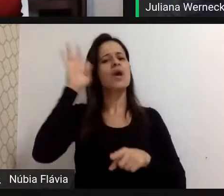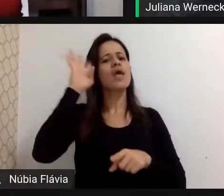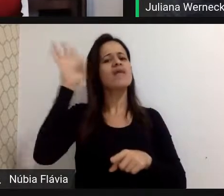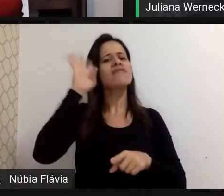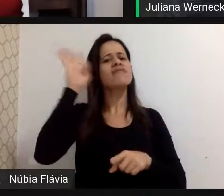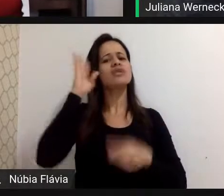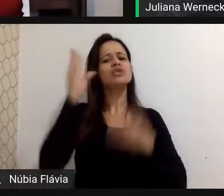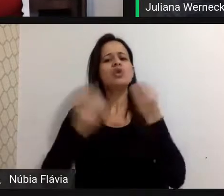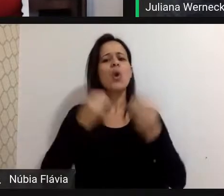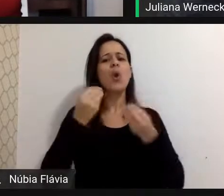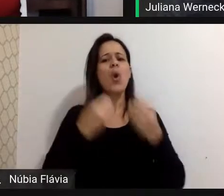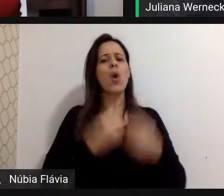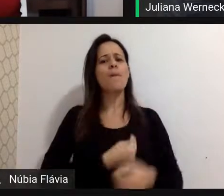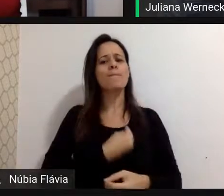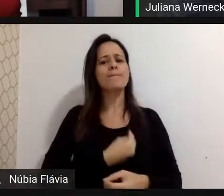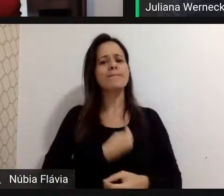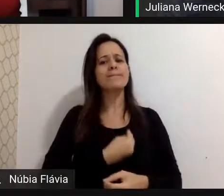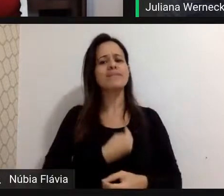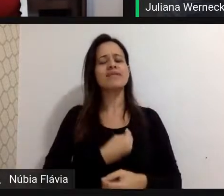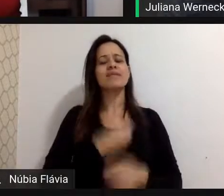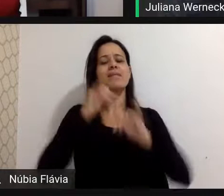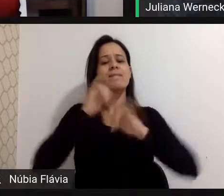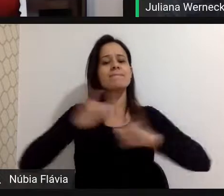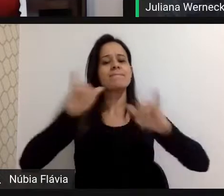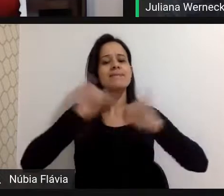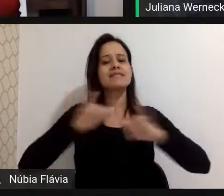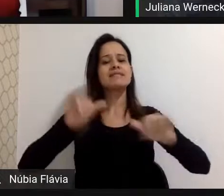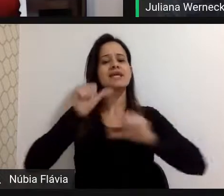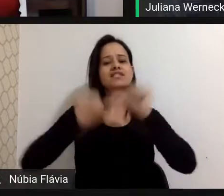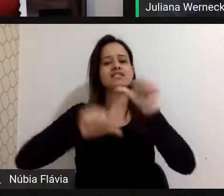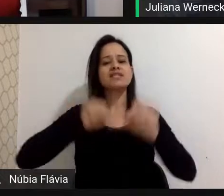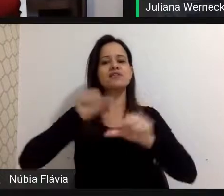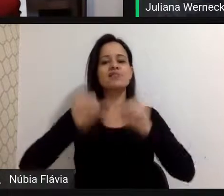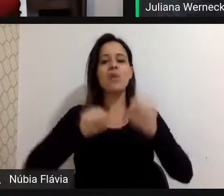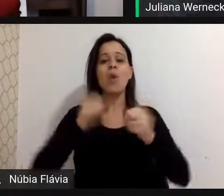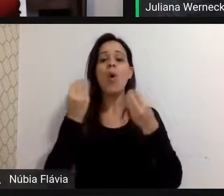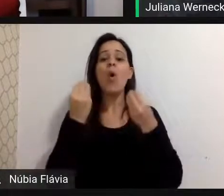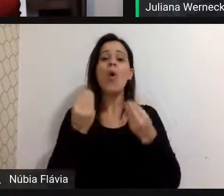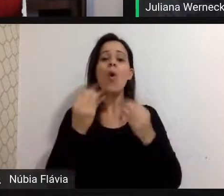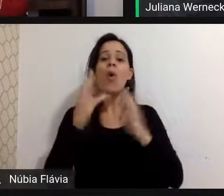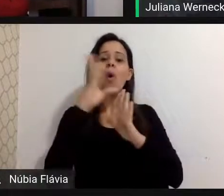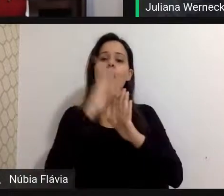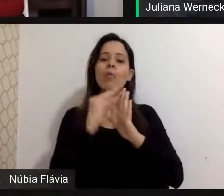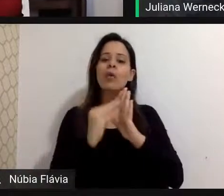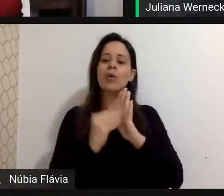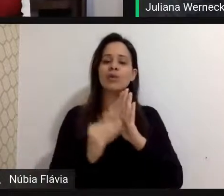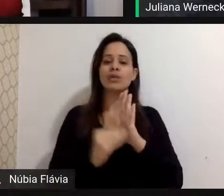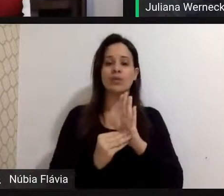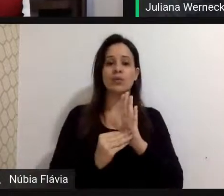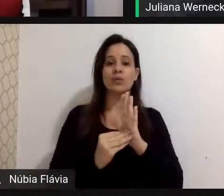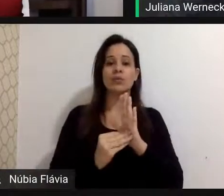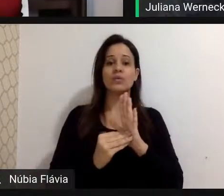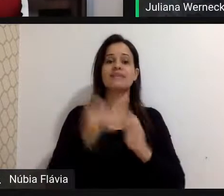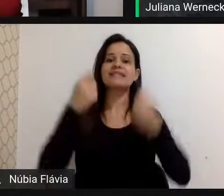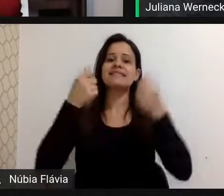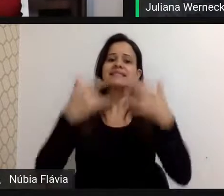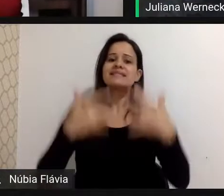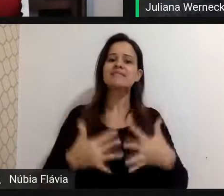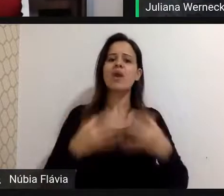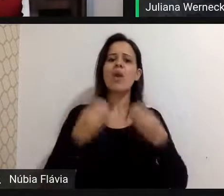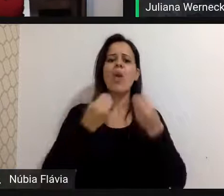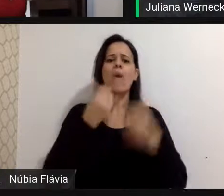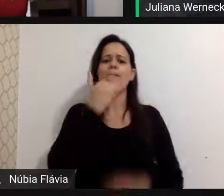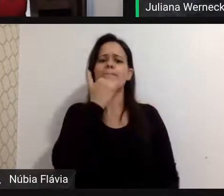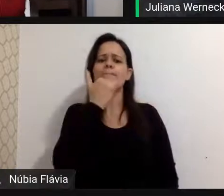vida delas, trazer essa mensagem de transformação, trazer conteúdo. Então, no Cozinha e Fala tem vídeo falando sobre perdão,